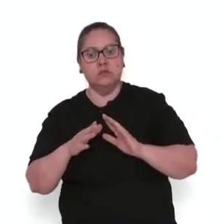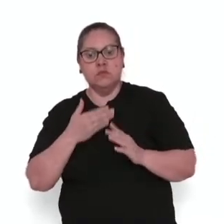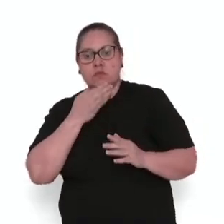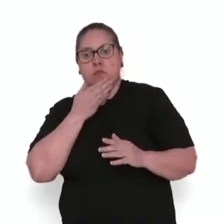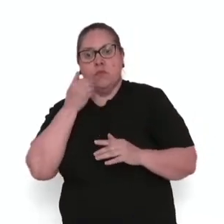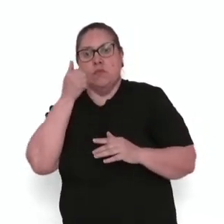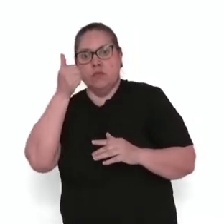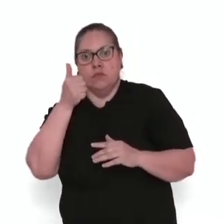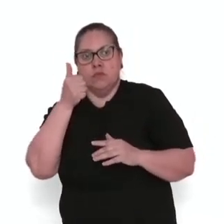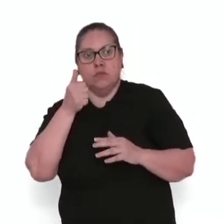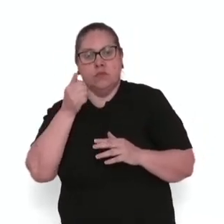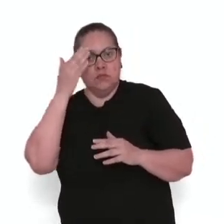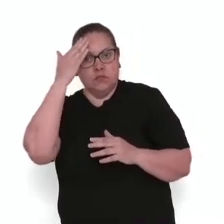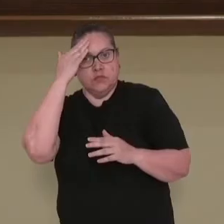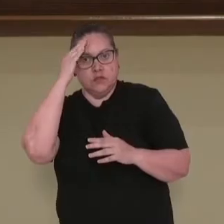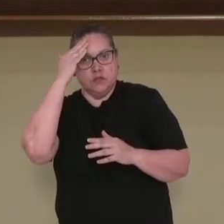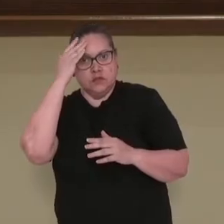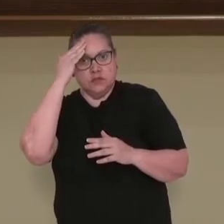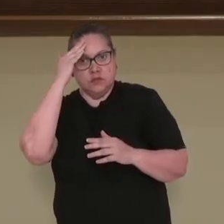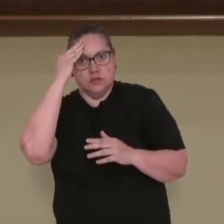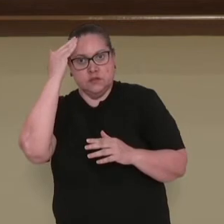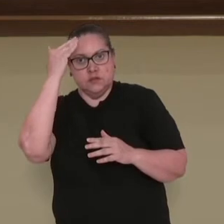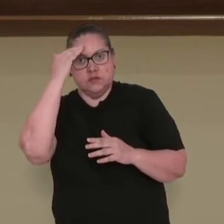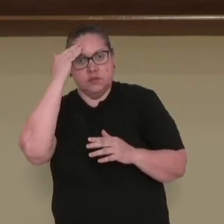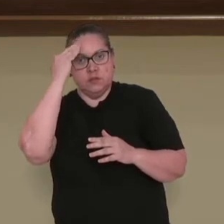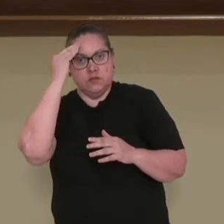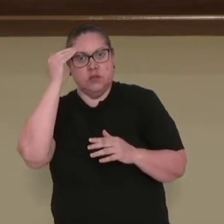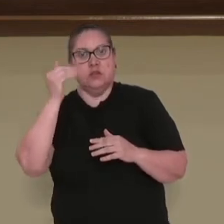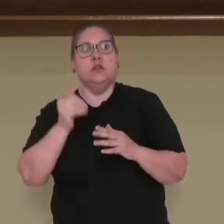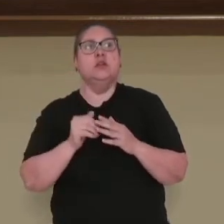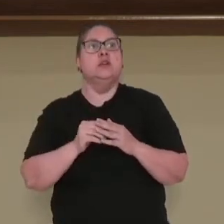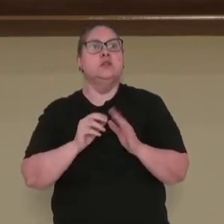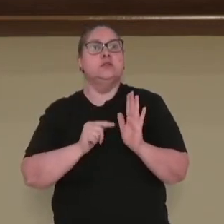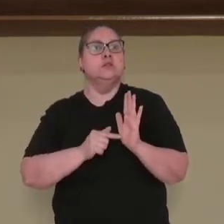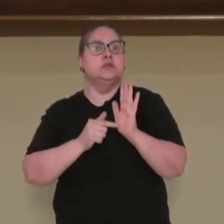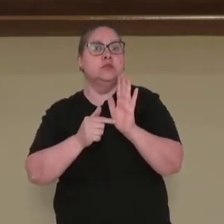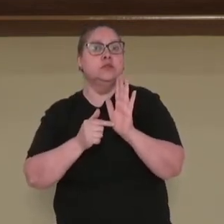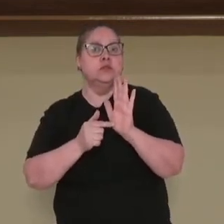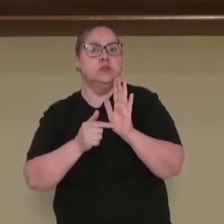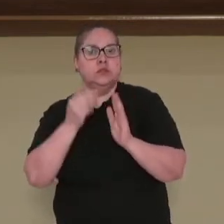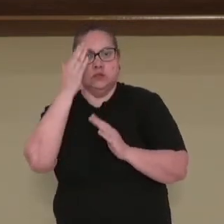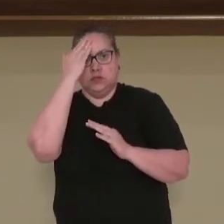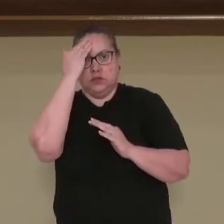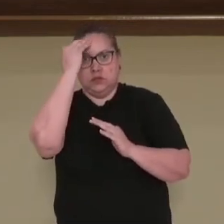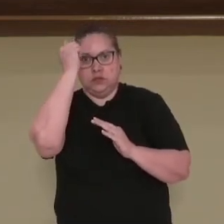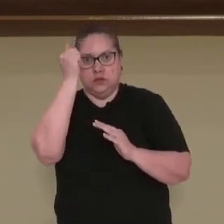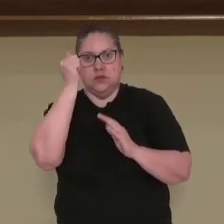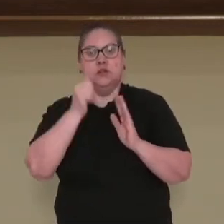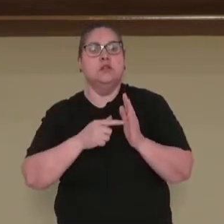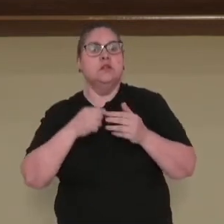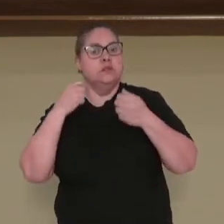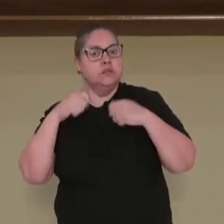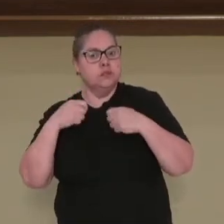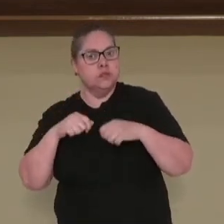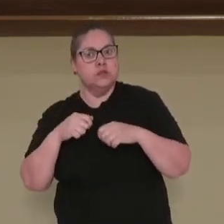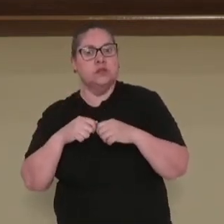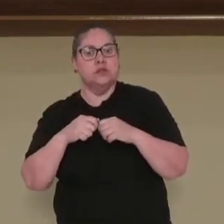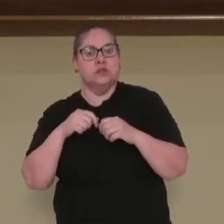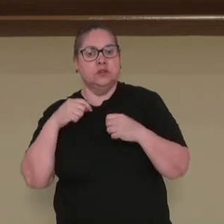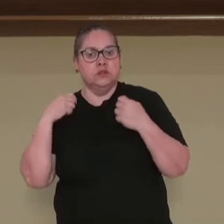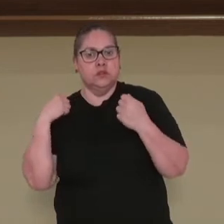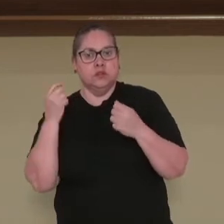como objetivo principal contribuir para uma sociedade mais justa. Pense nas suas ações e seus impactos para o